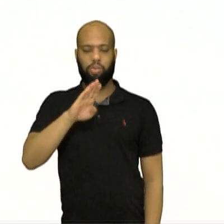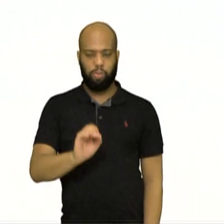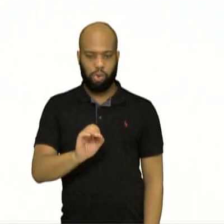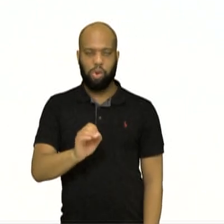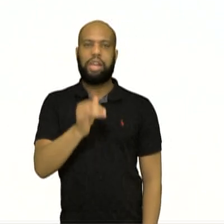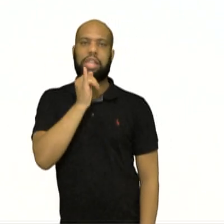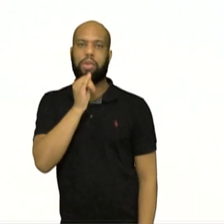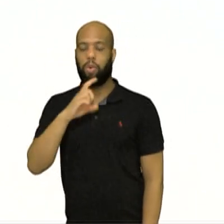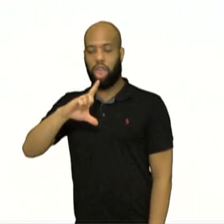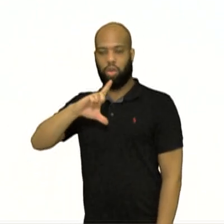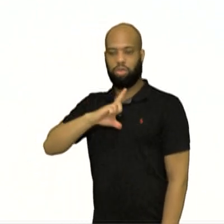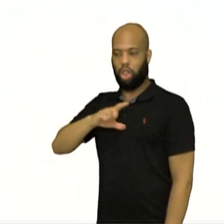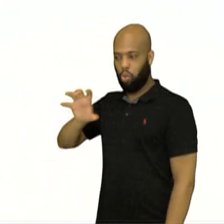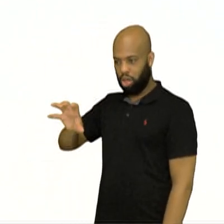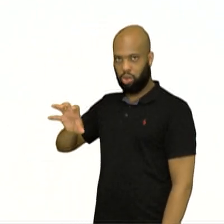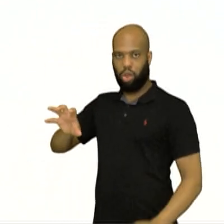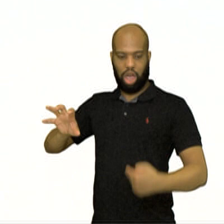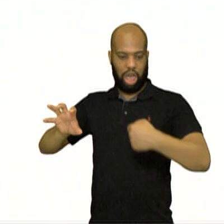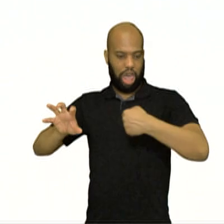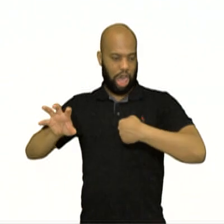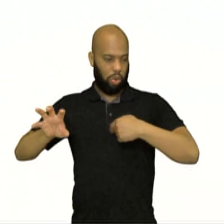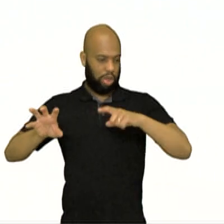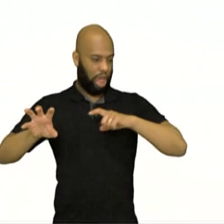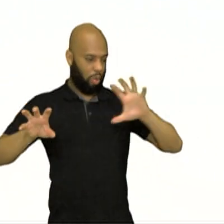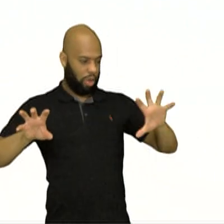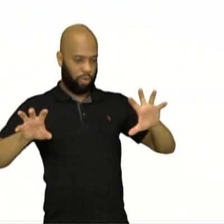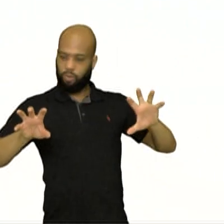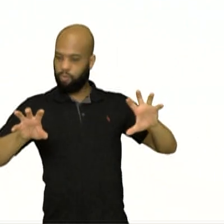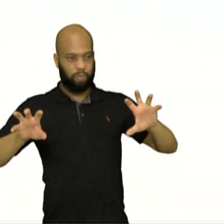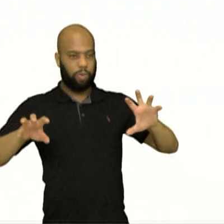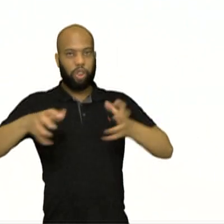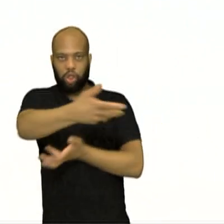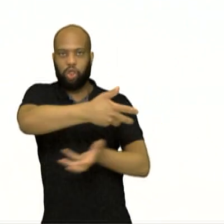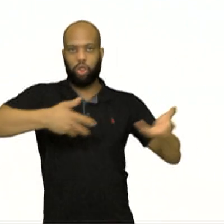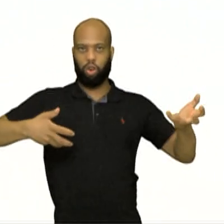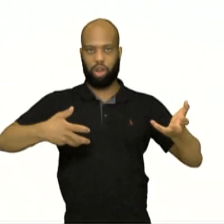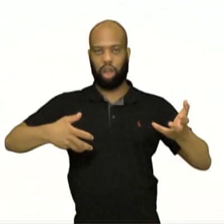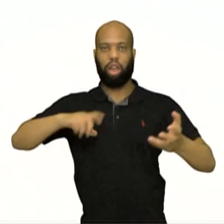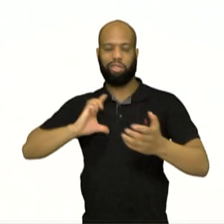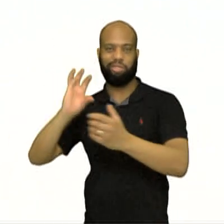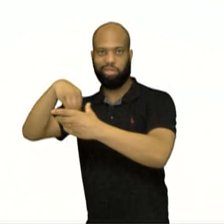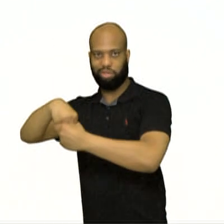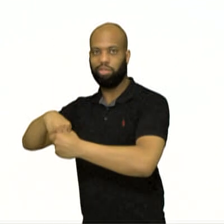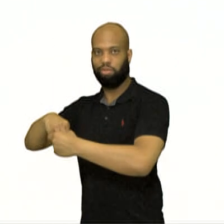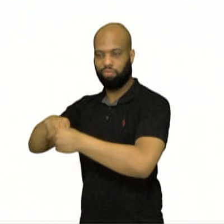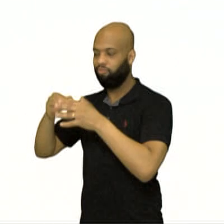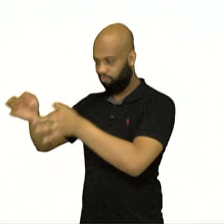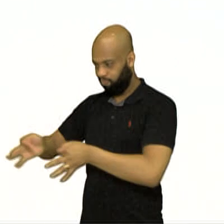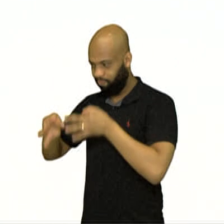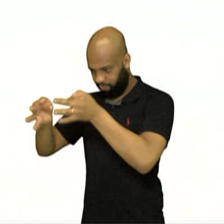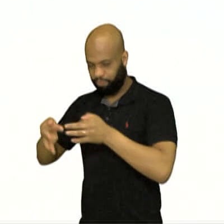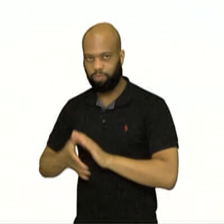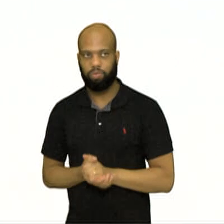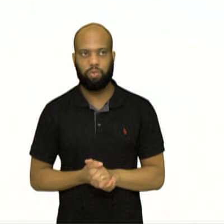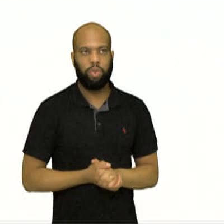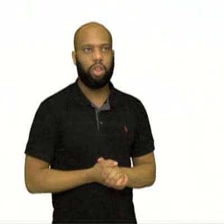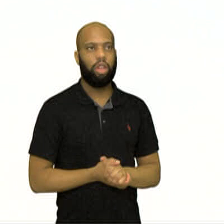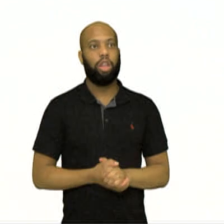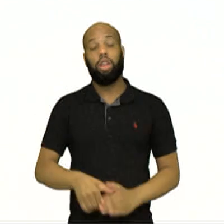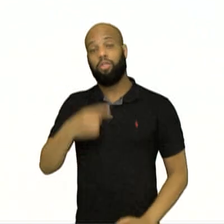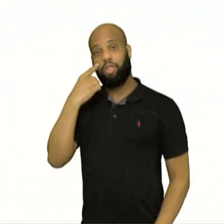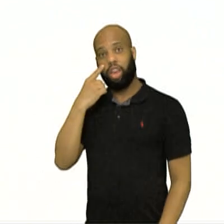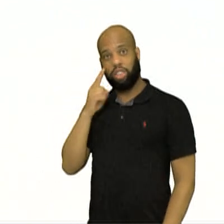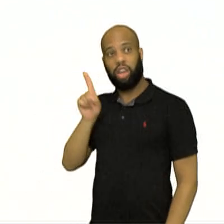outro, a gente troca e assim se mantém, né? Então, mantinha a autossuficiência do feudo. E aqui o professor